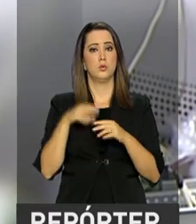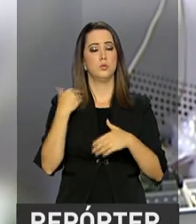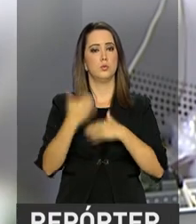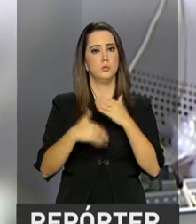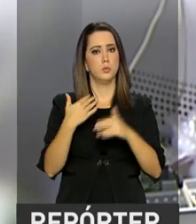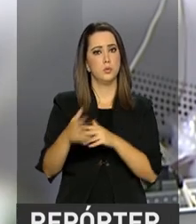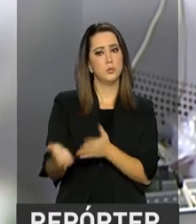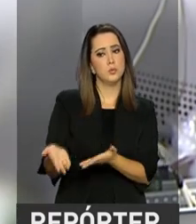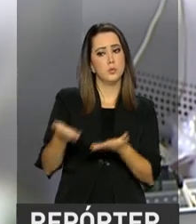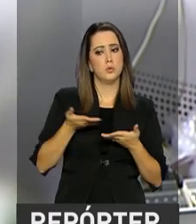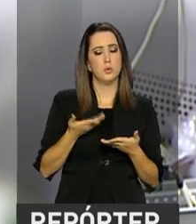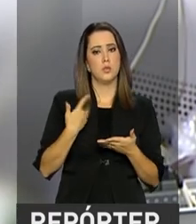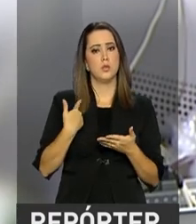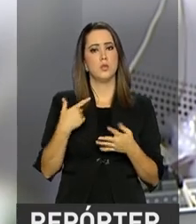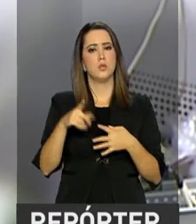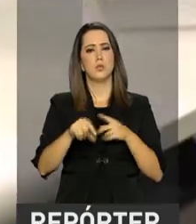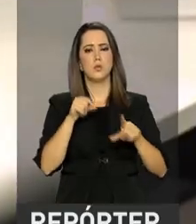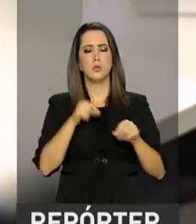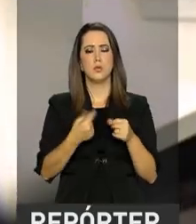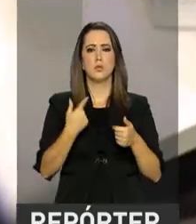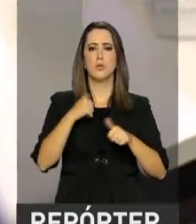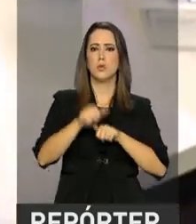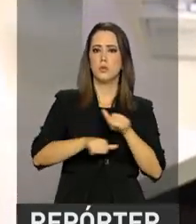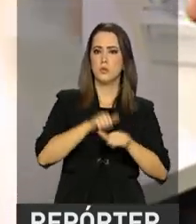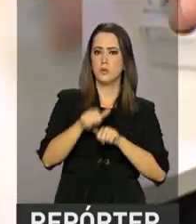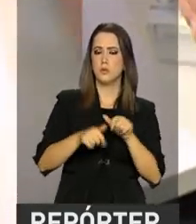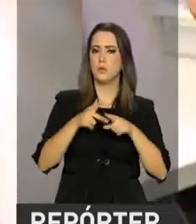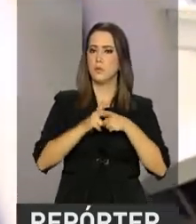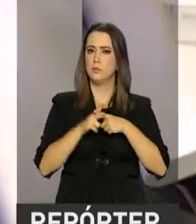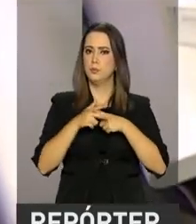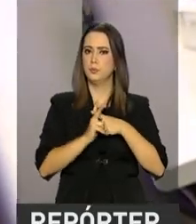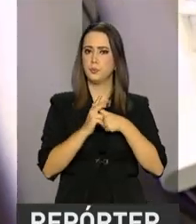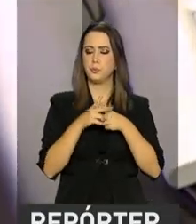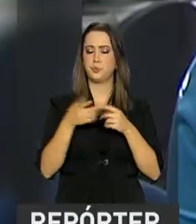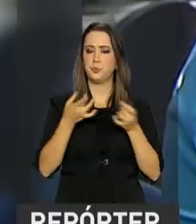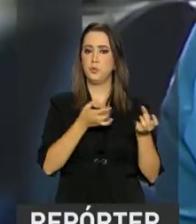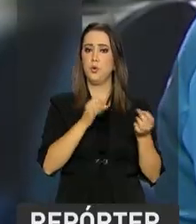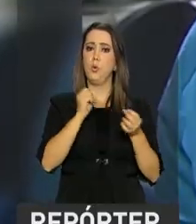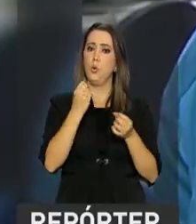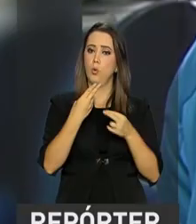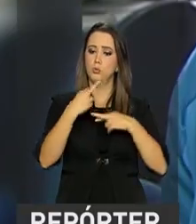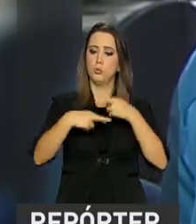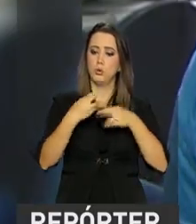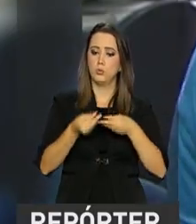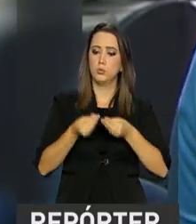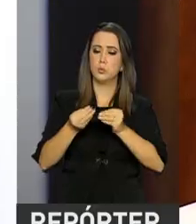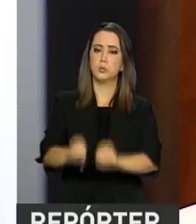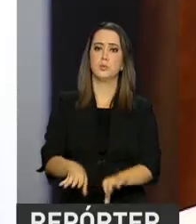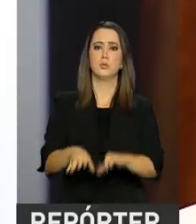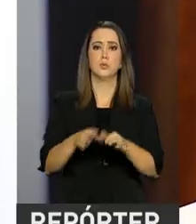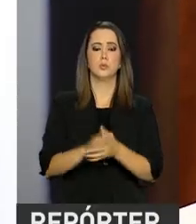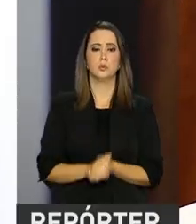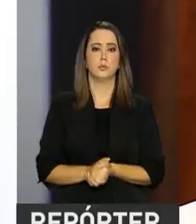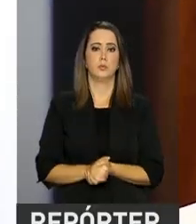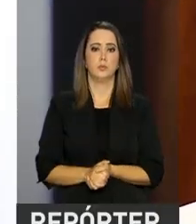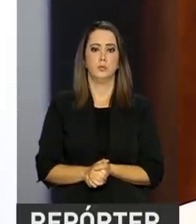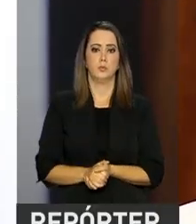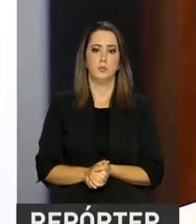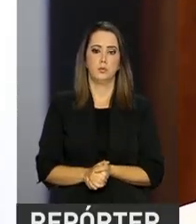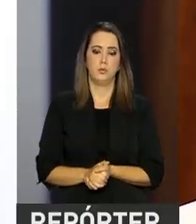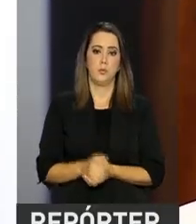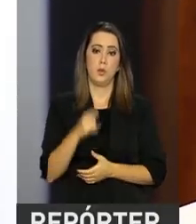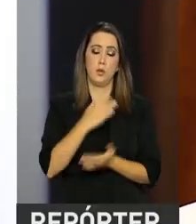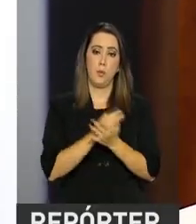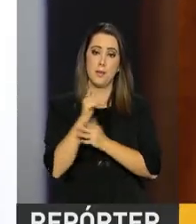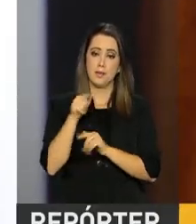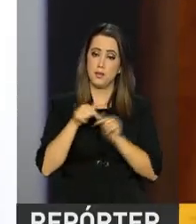de recepção triagem recondicionamento estoque descarte e entrega de equipamentos ele começa a trabalhar e